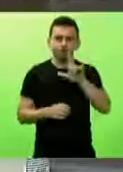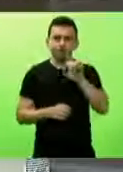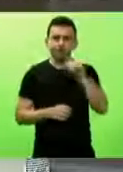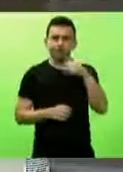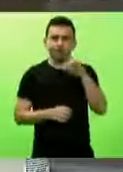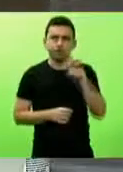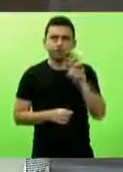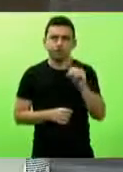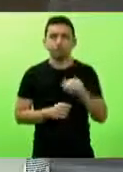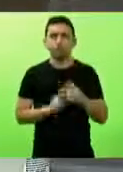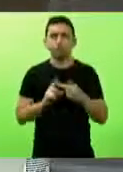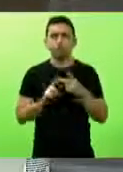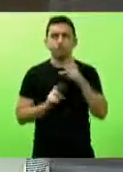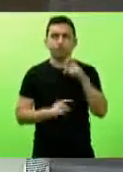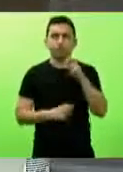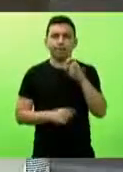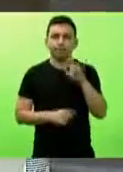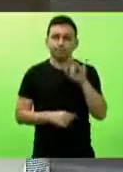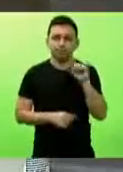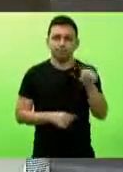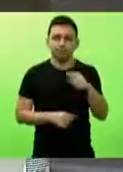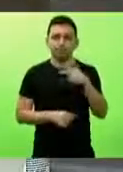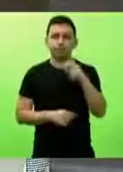inglês, Dr. Probst, né?